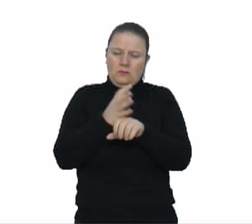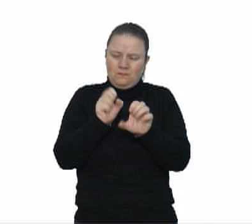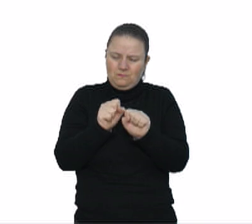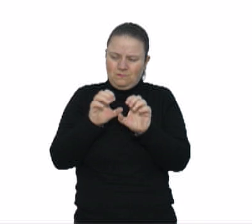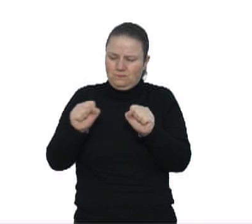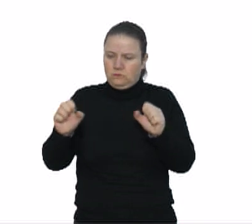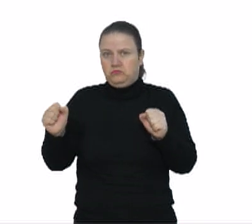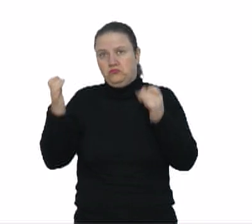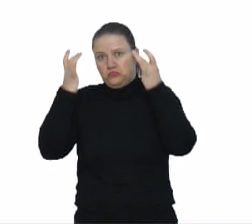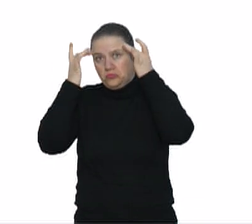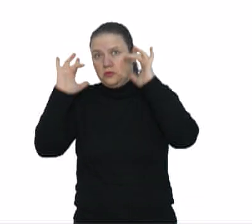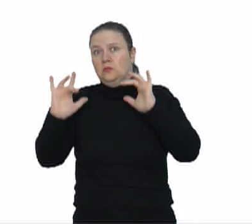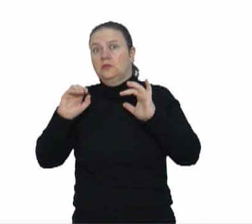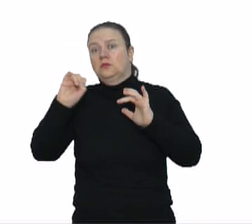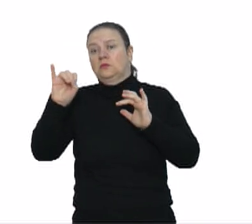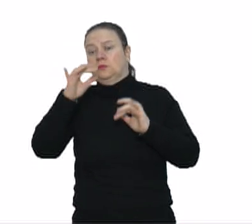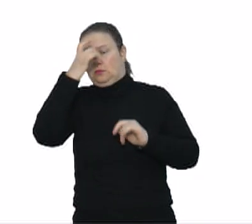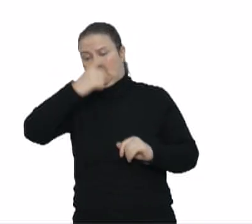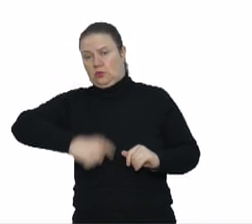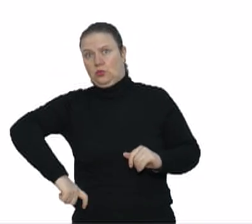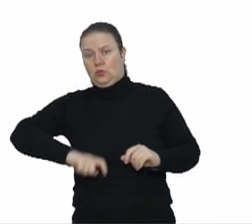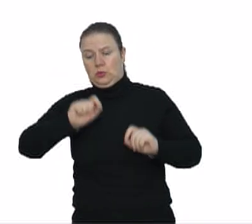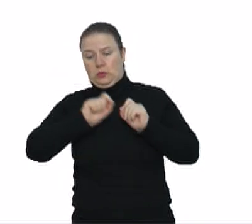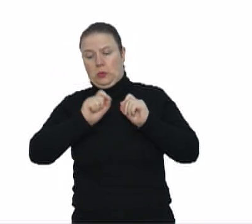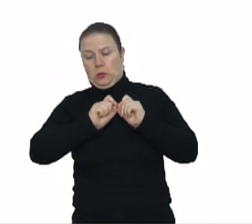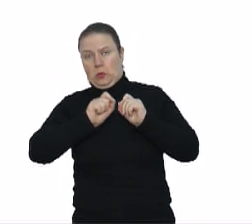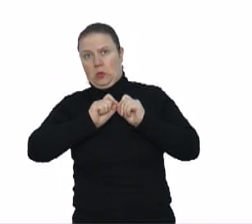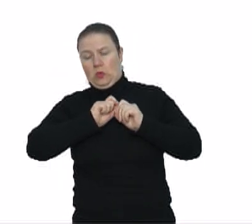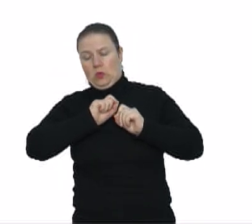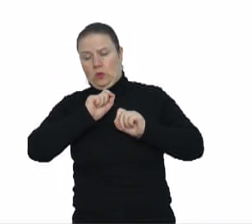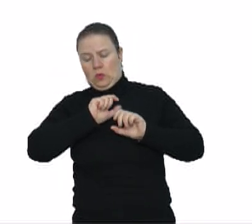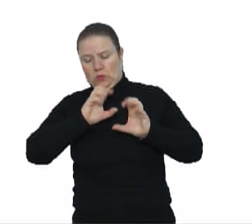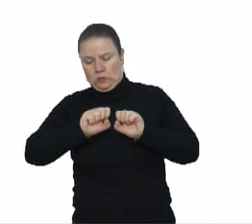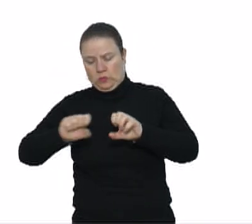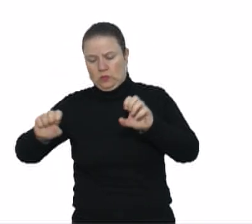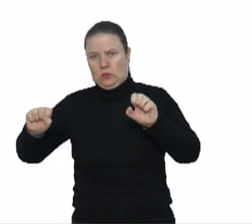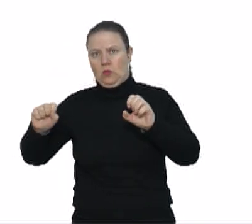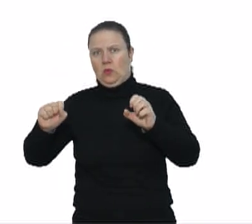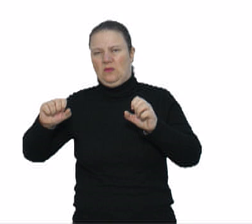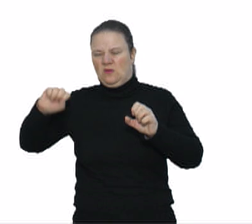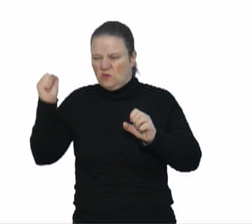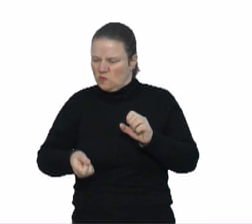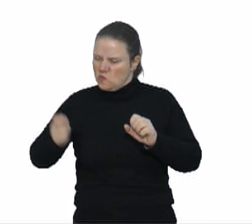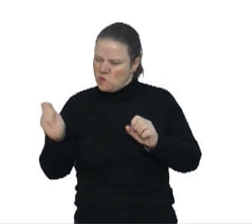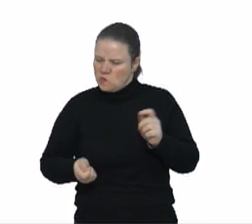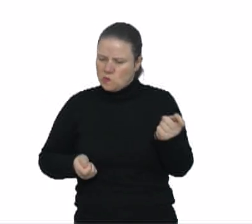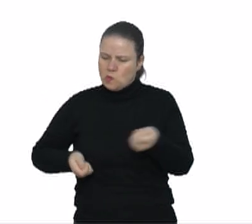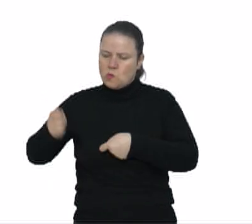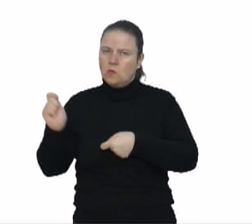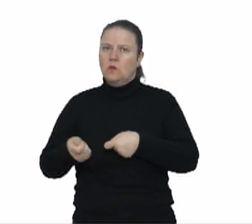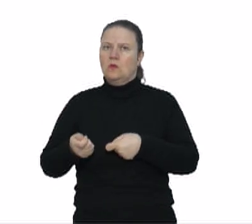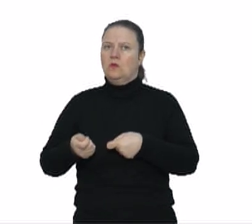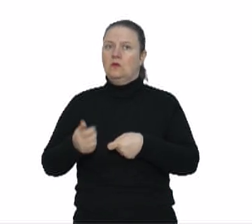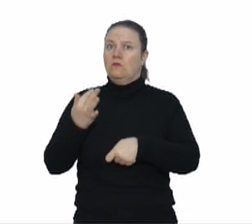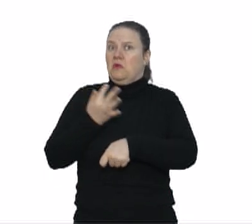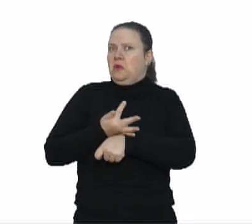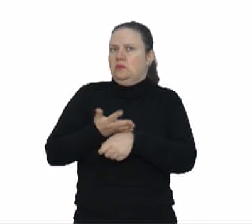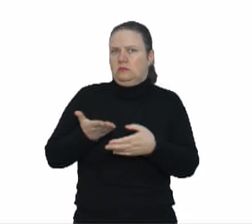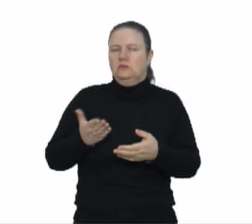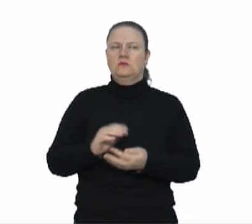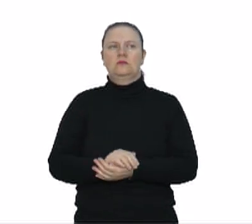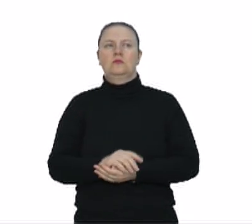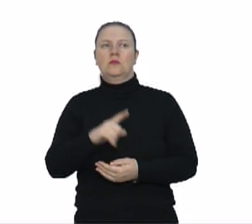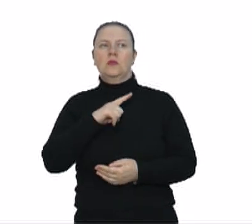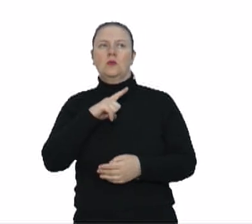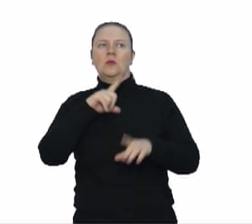o artista que produziu esse amassado, se ele pegou já pronto dessa forma. A gente vê ali um letreiro, né, só um pedaço